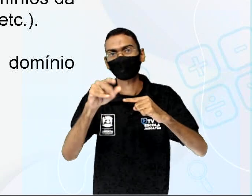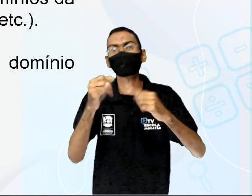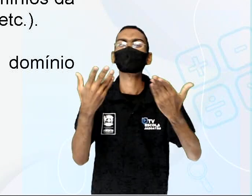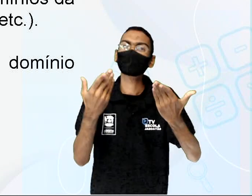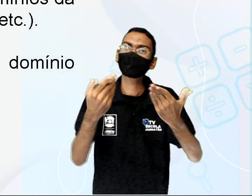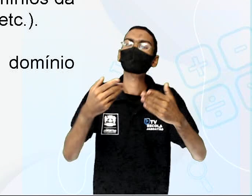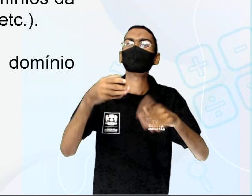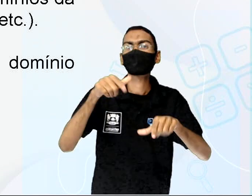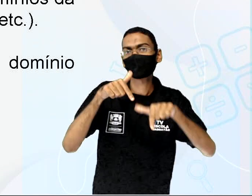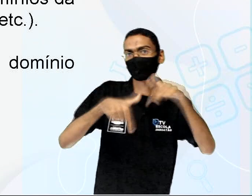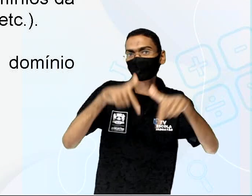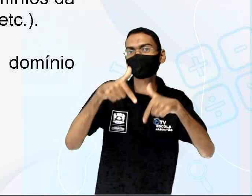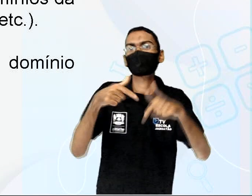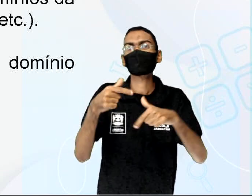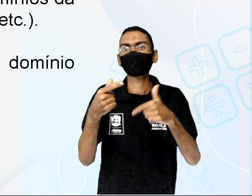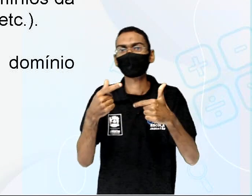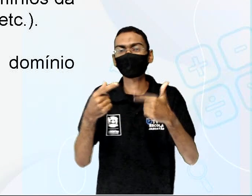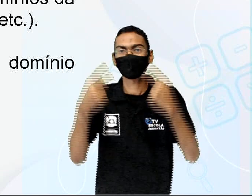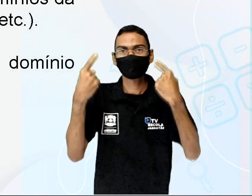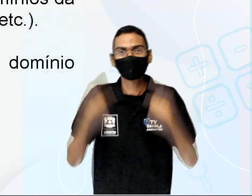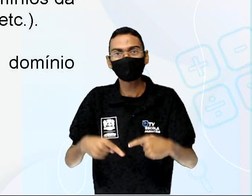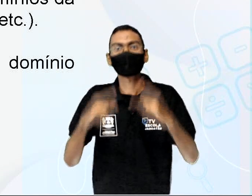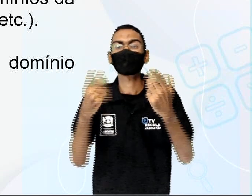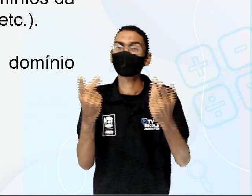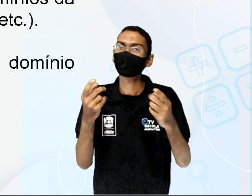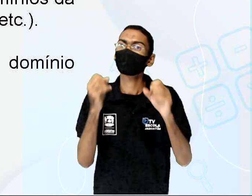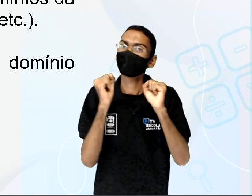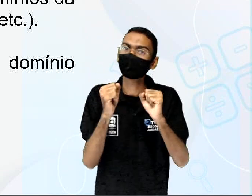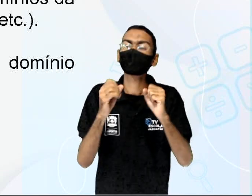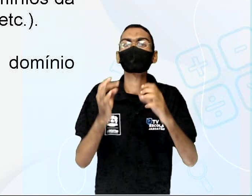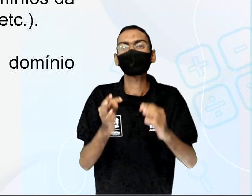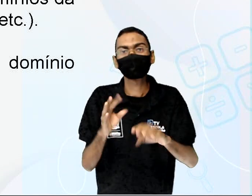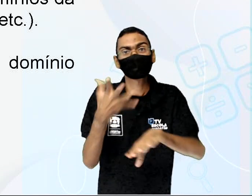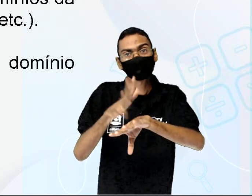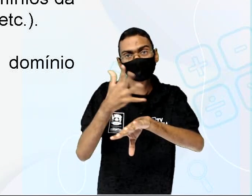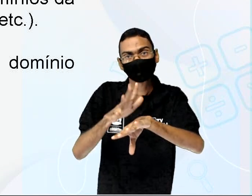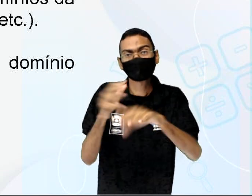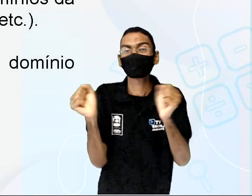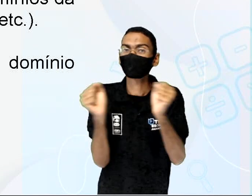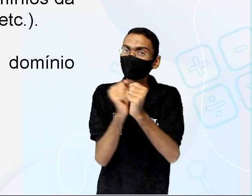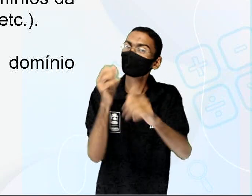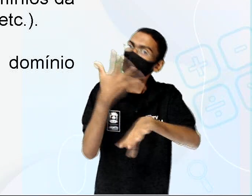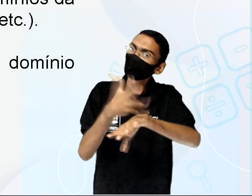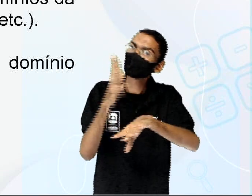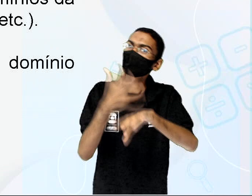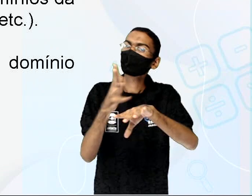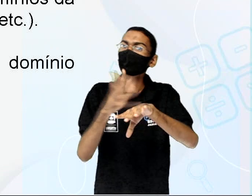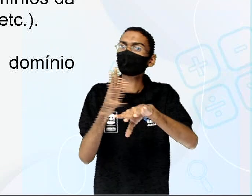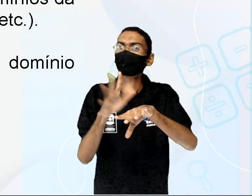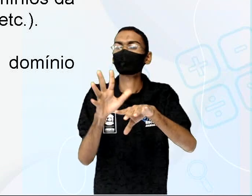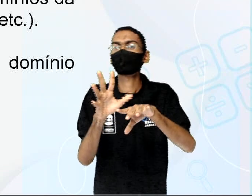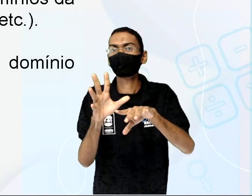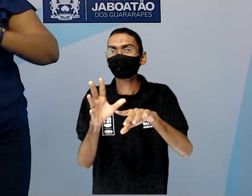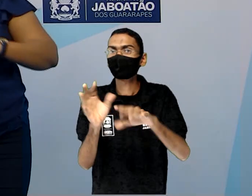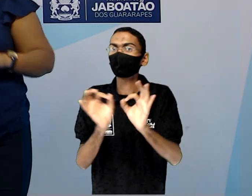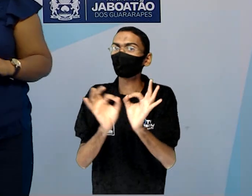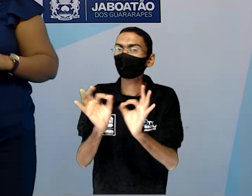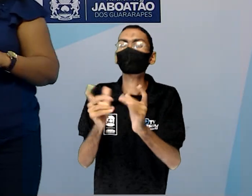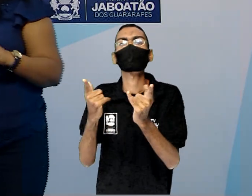atividade humana. E diz também que pode ser uma técnica ou conjunto de técnicas de um domínio particular. Vem